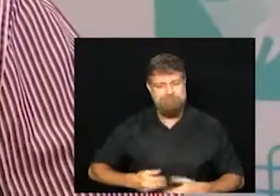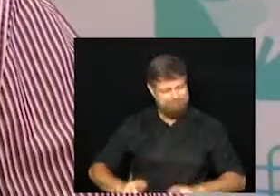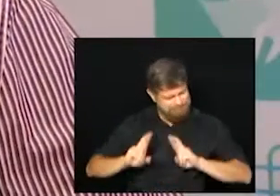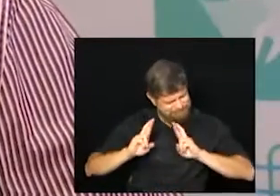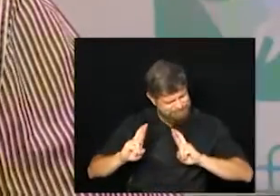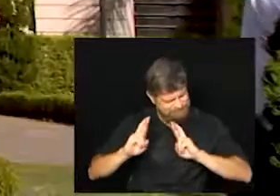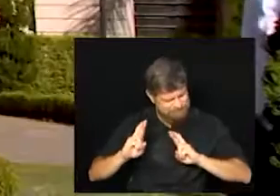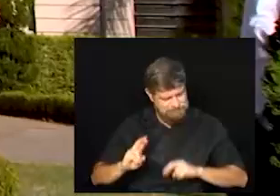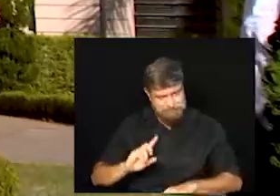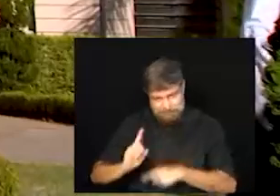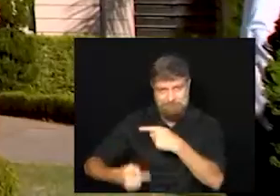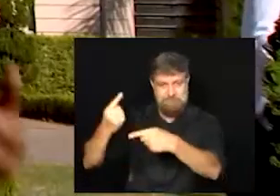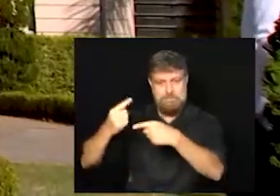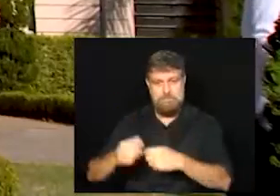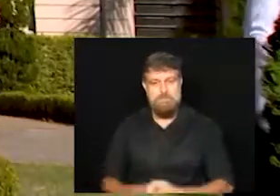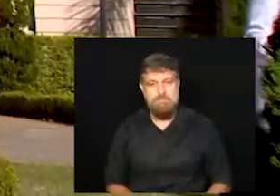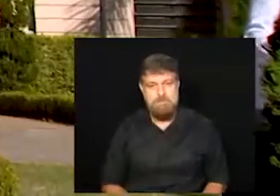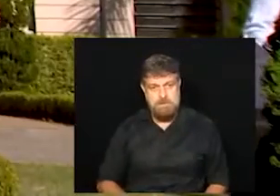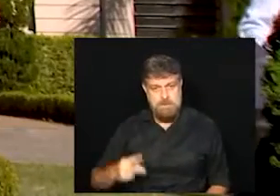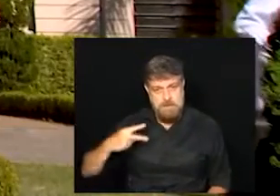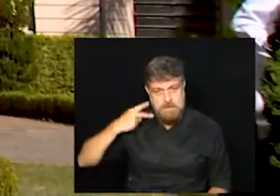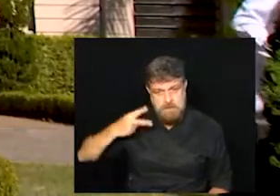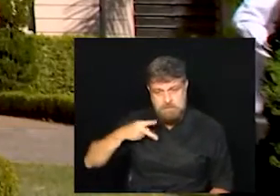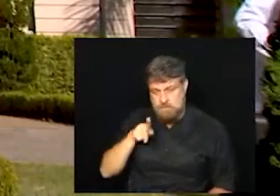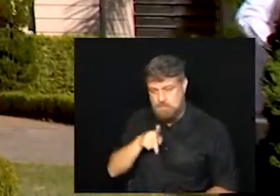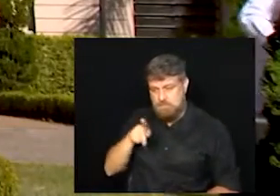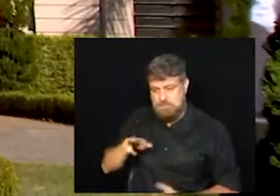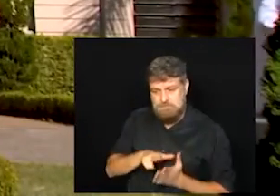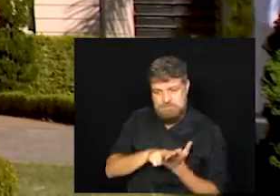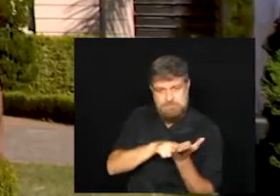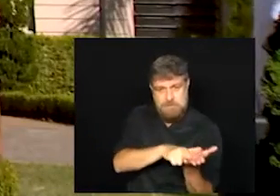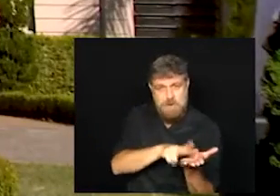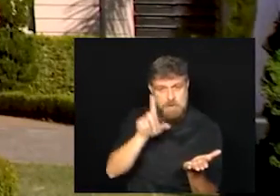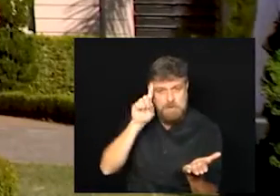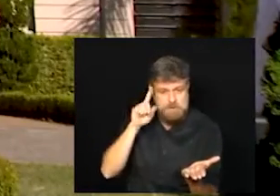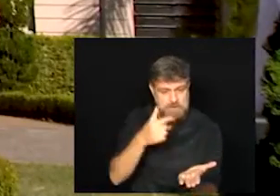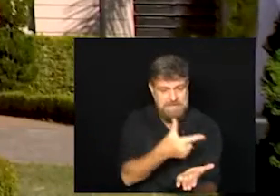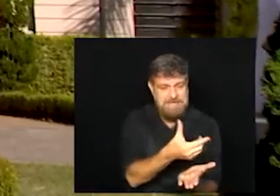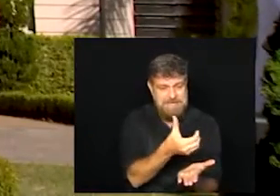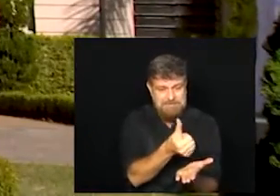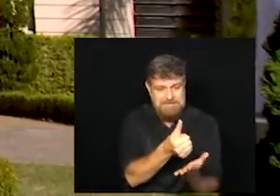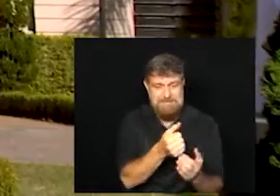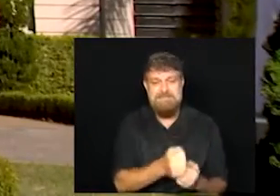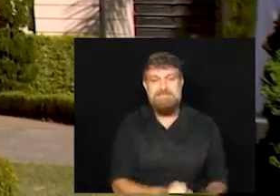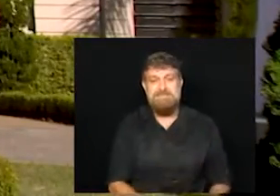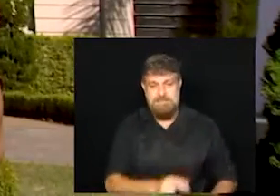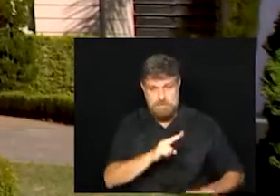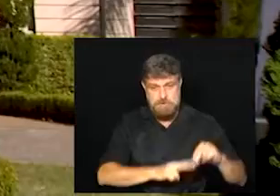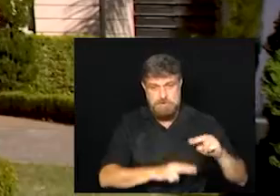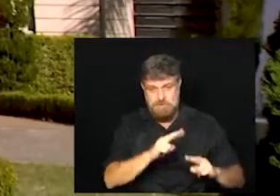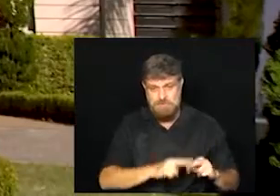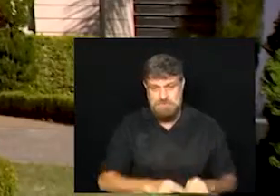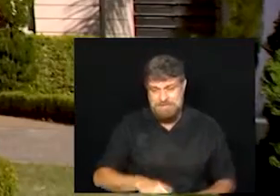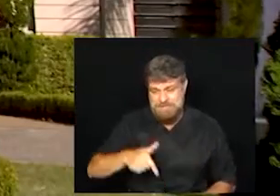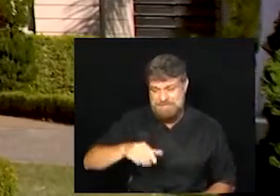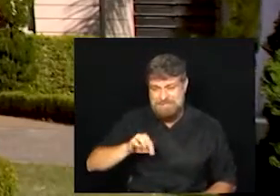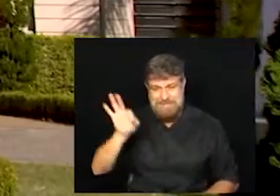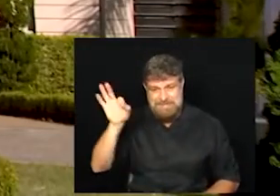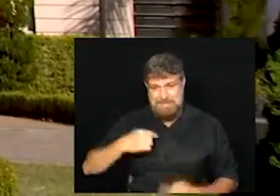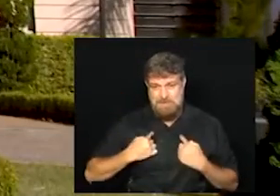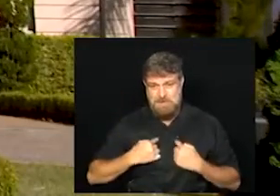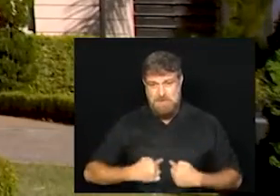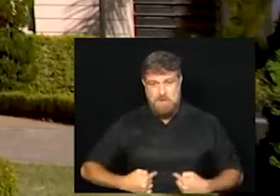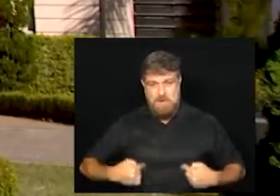certo. O vereador professor Alberto foi internado no dia 26 de junho, com 70% dos